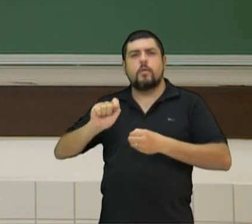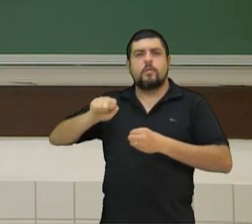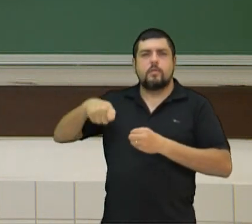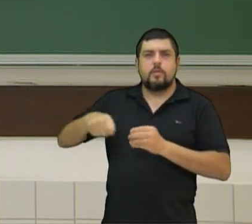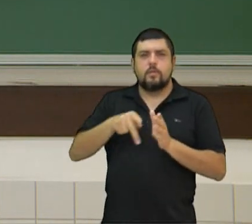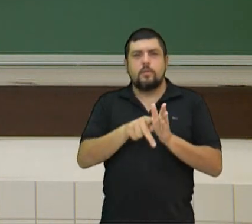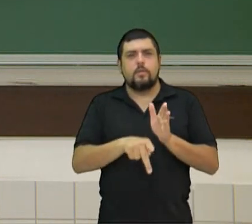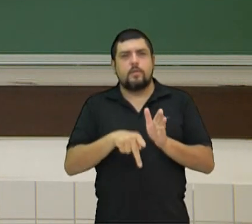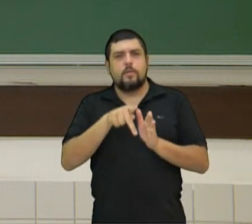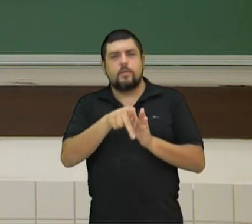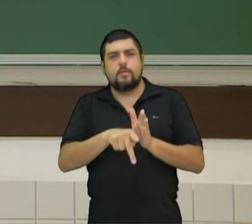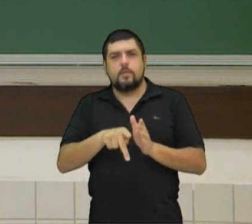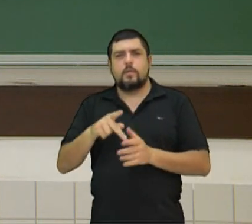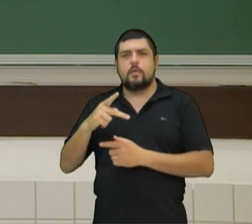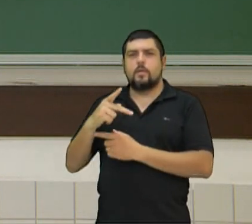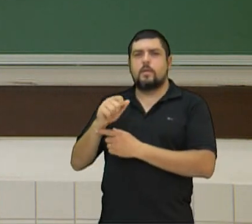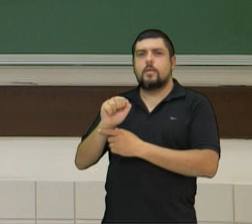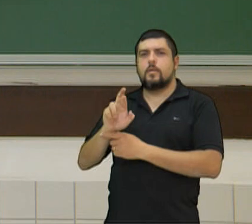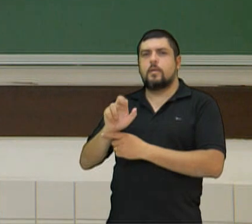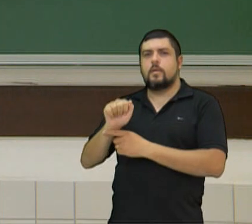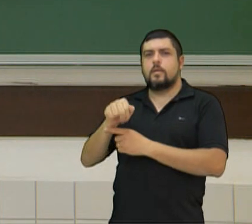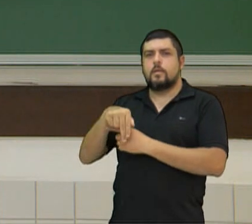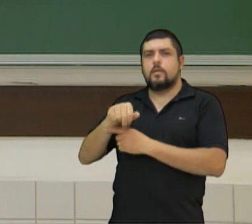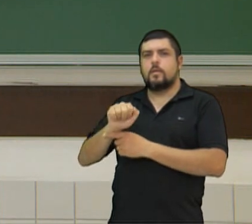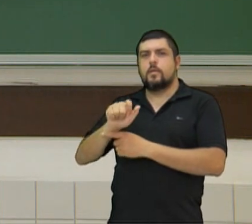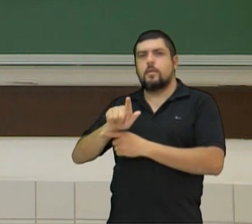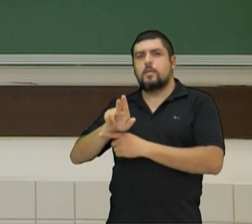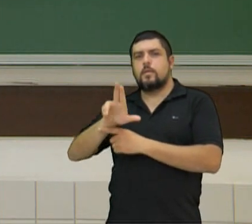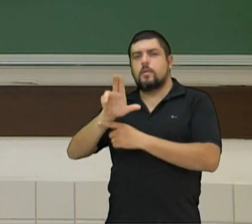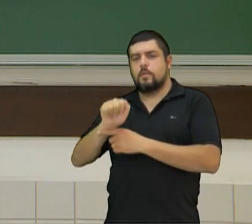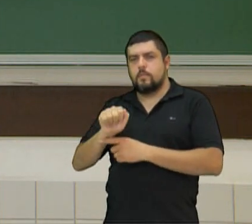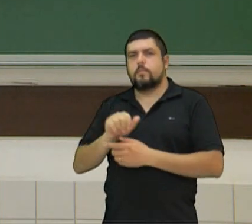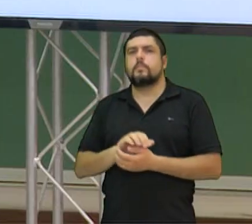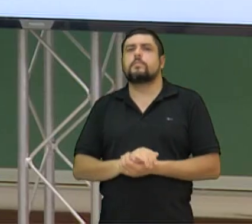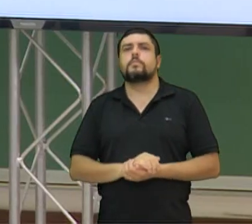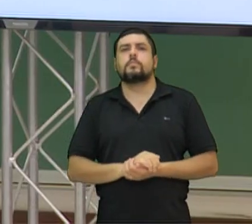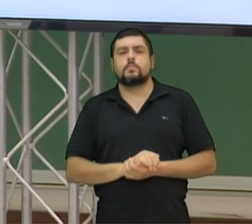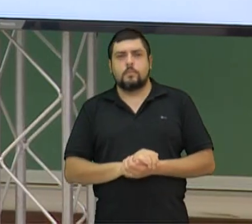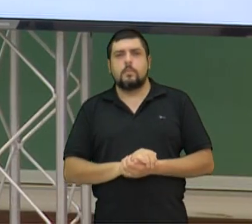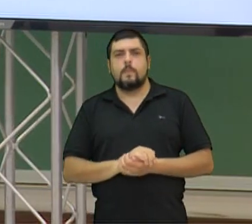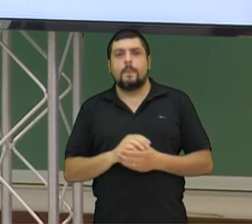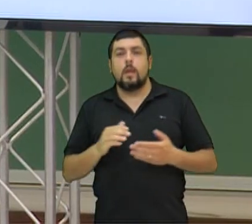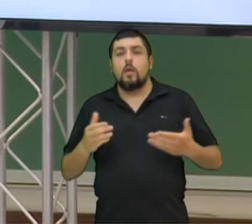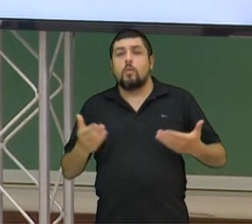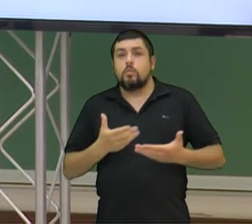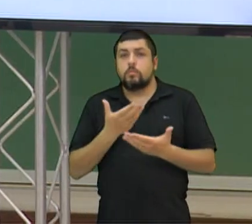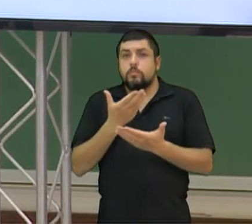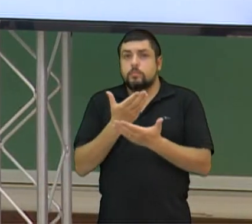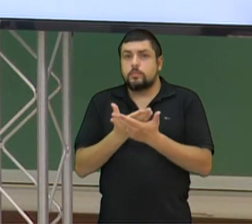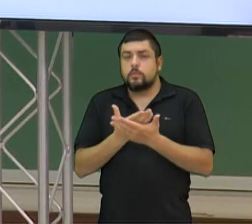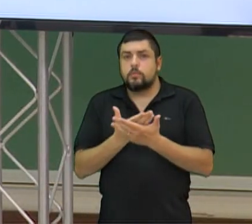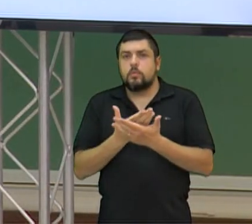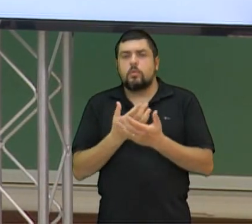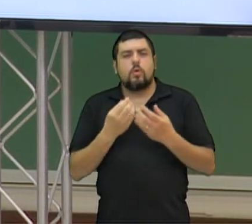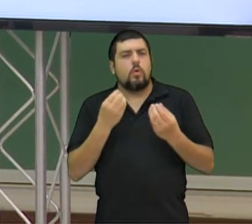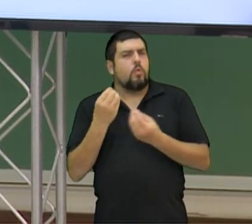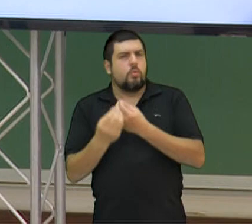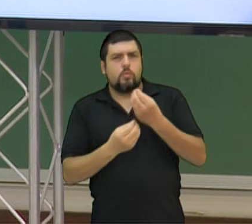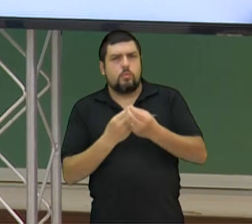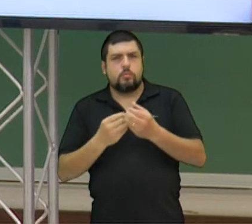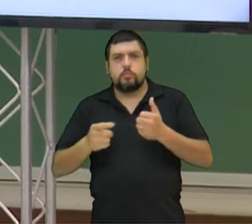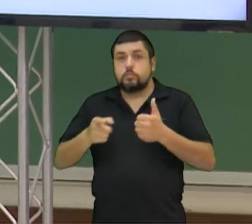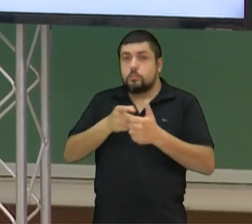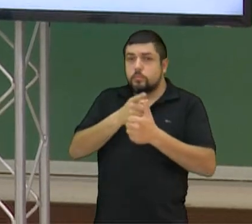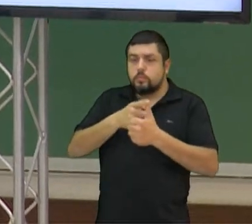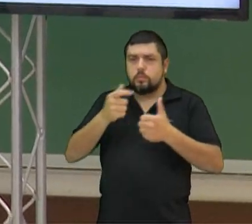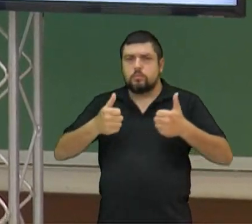gente poder iniciar essa aula, nós vamos falar sobre ela, né, a primeira lei de Newton em